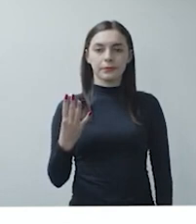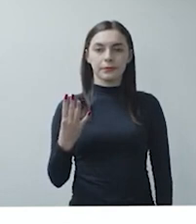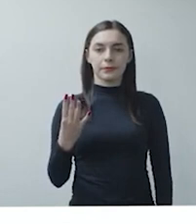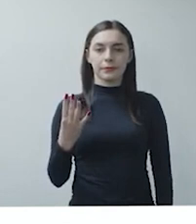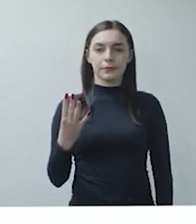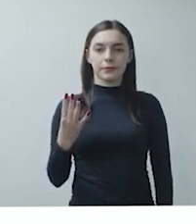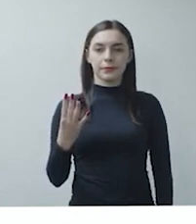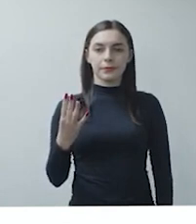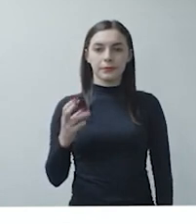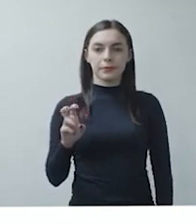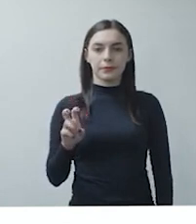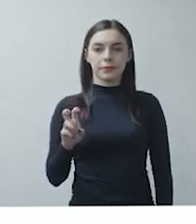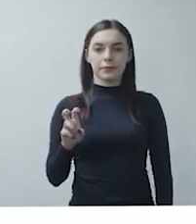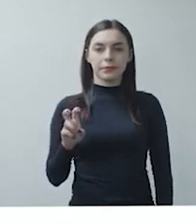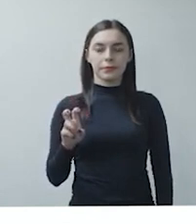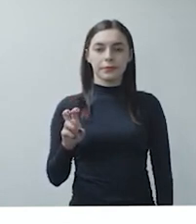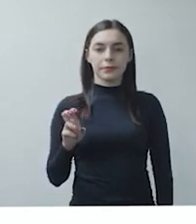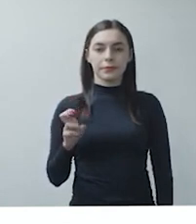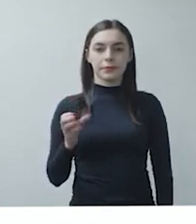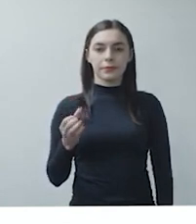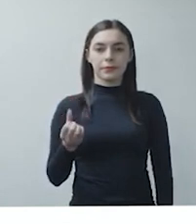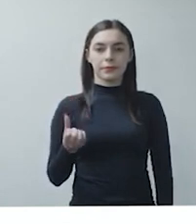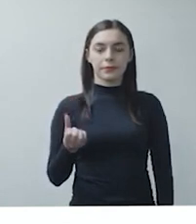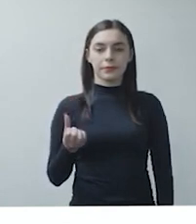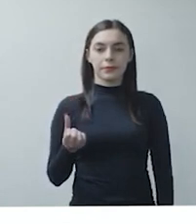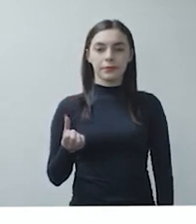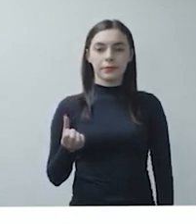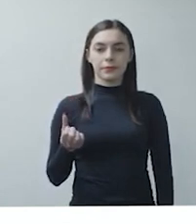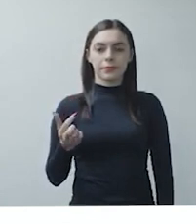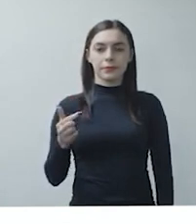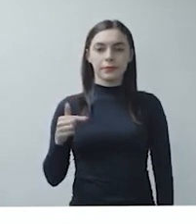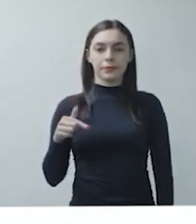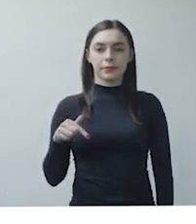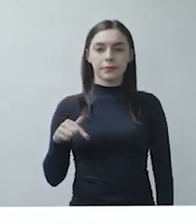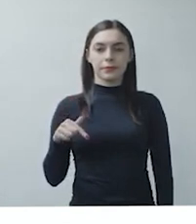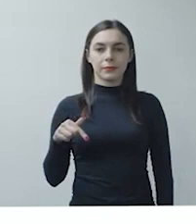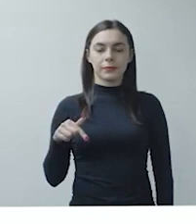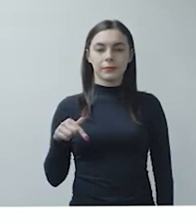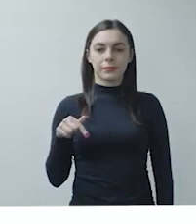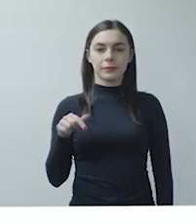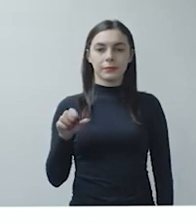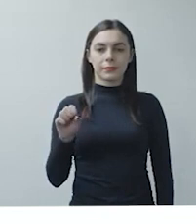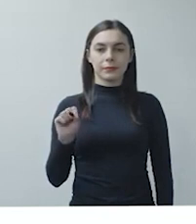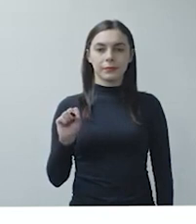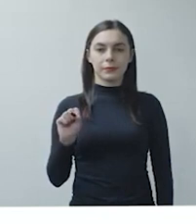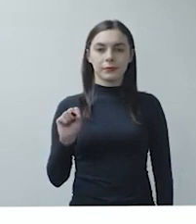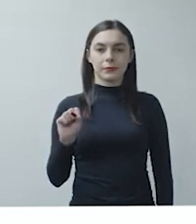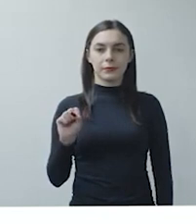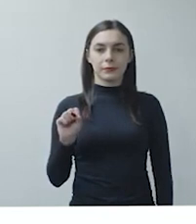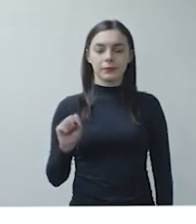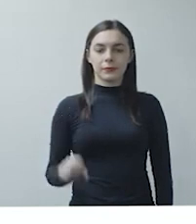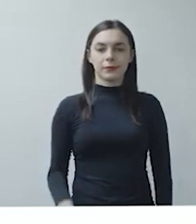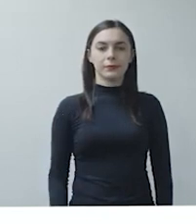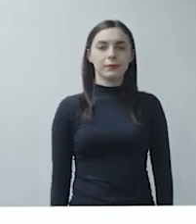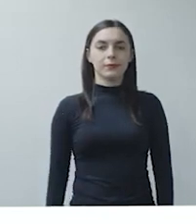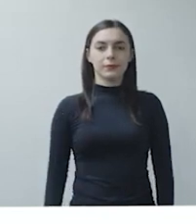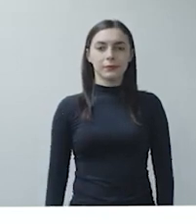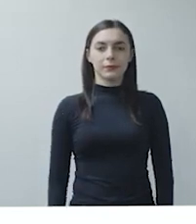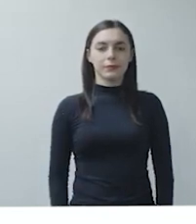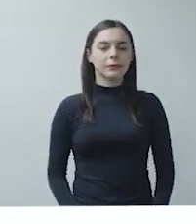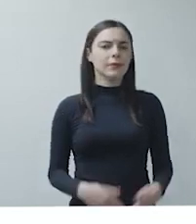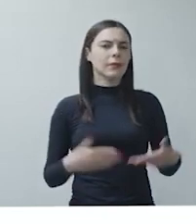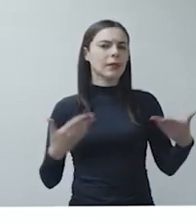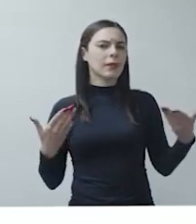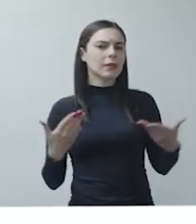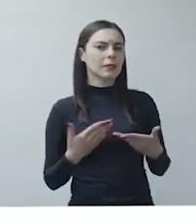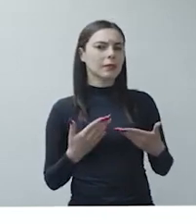4, 5, 6, 7, 8. Vamos ver agora